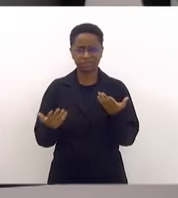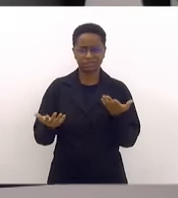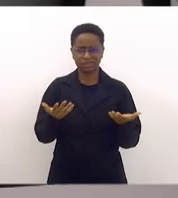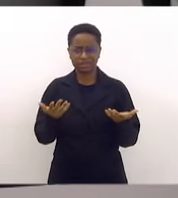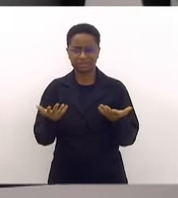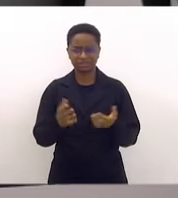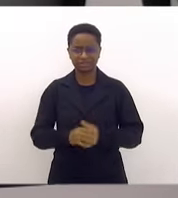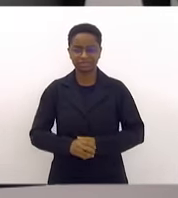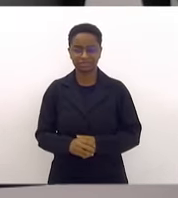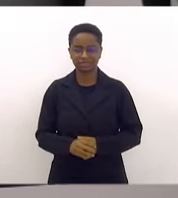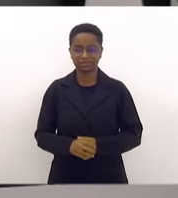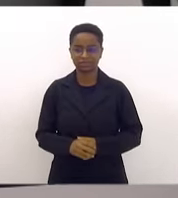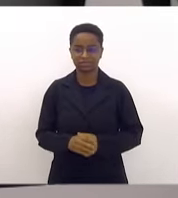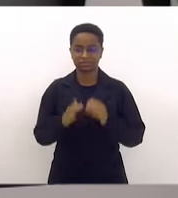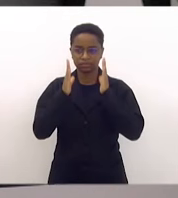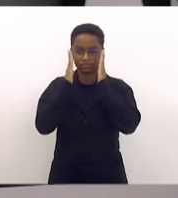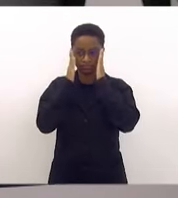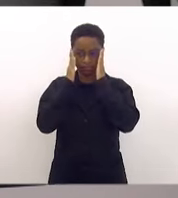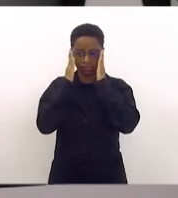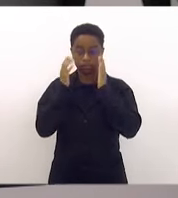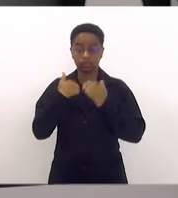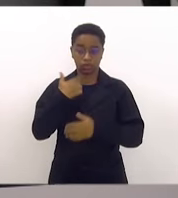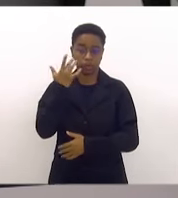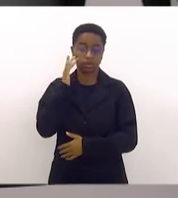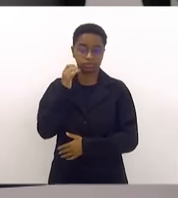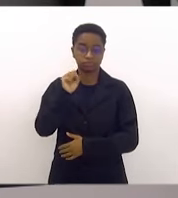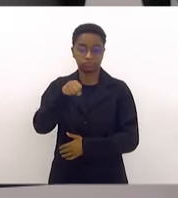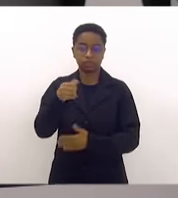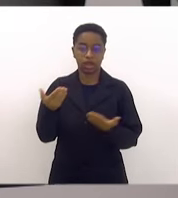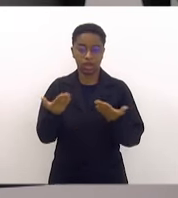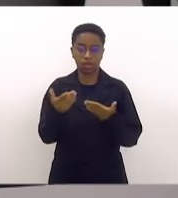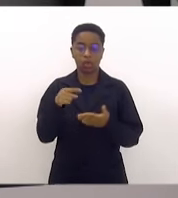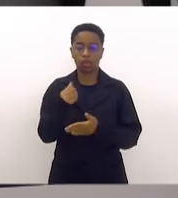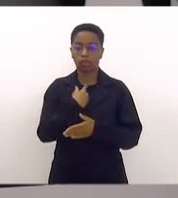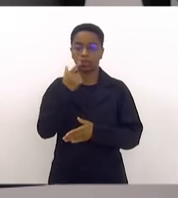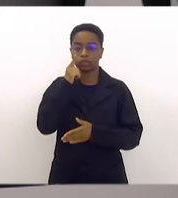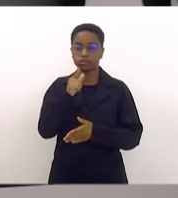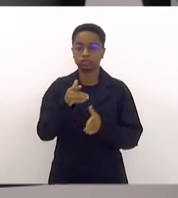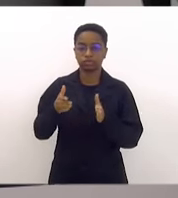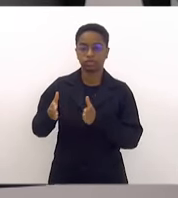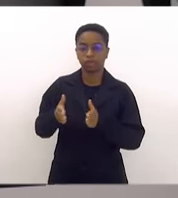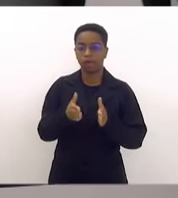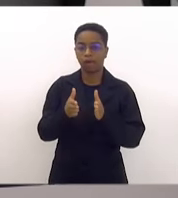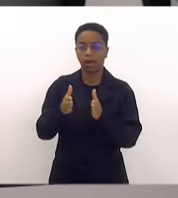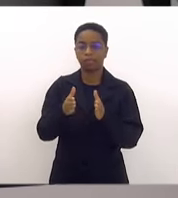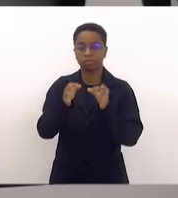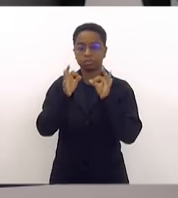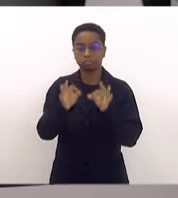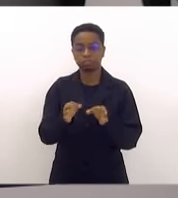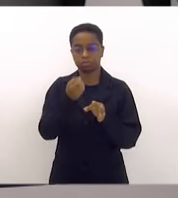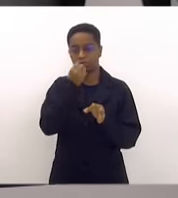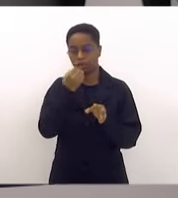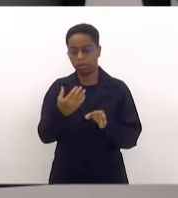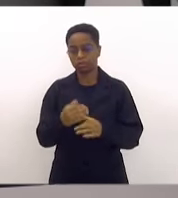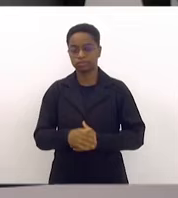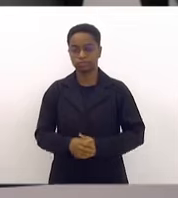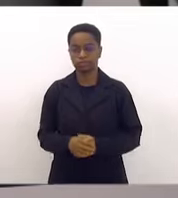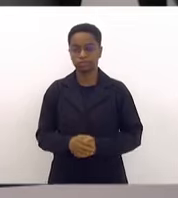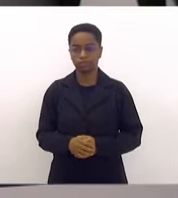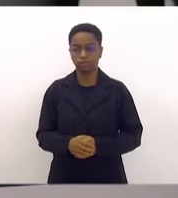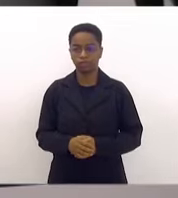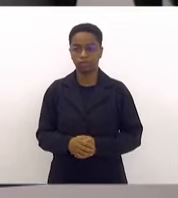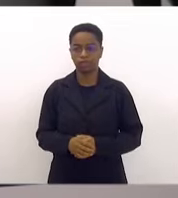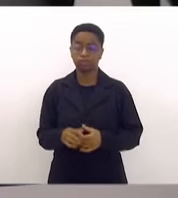intrometer não eu acho que agora assim a gente tá chegando numa direção legal que é é de